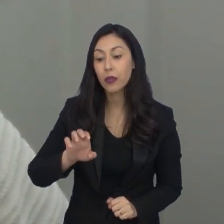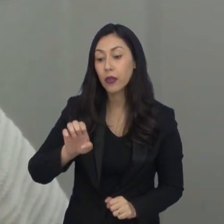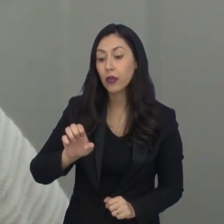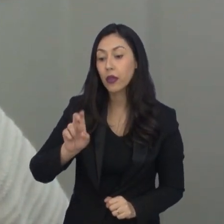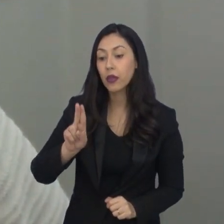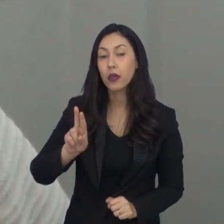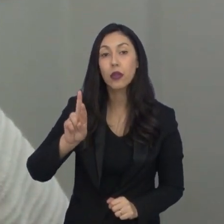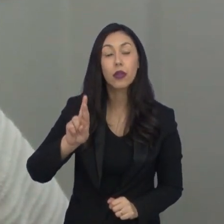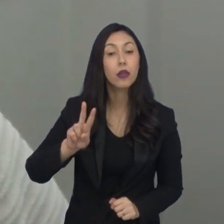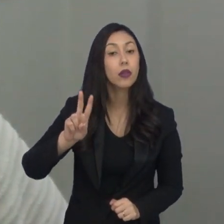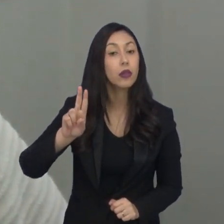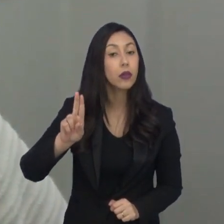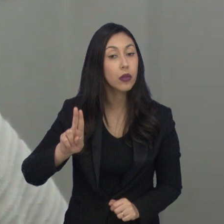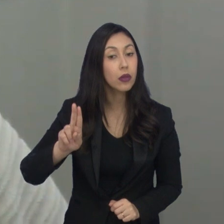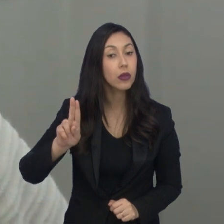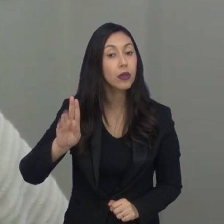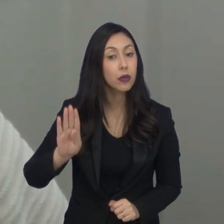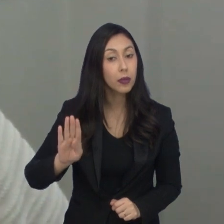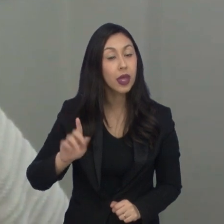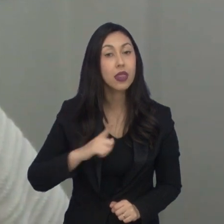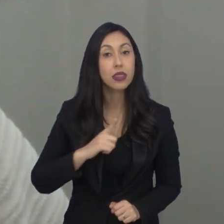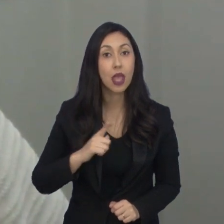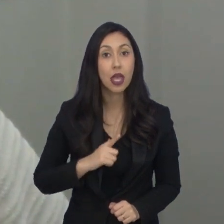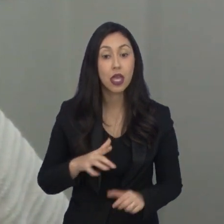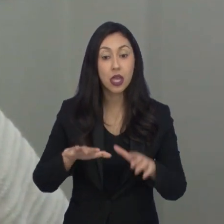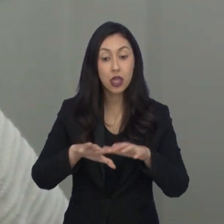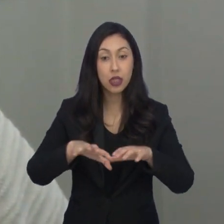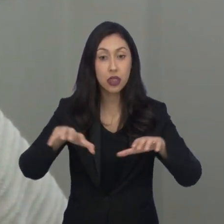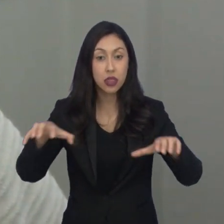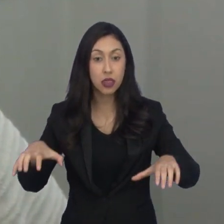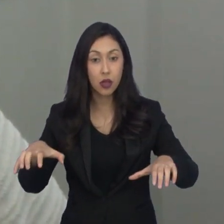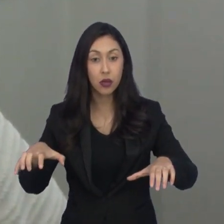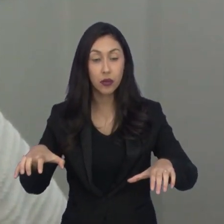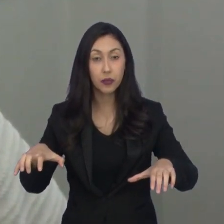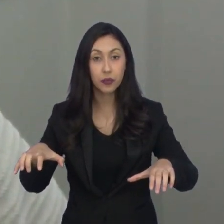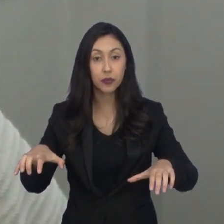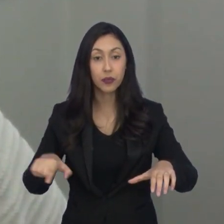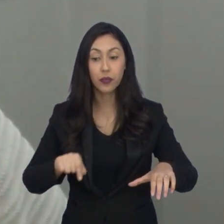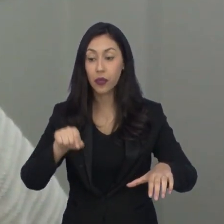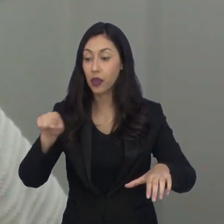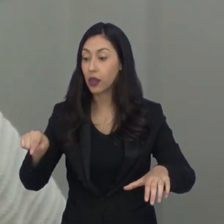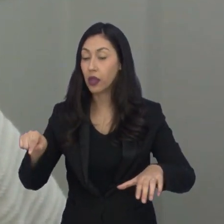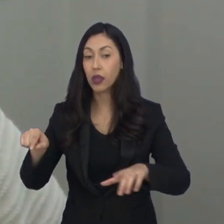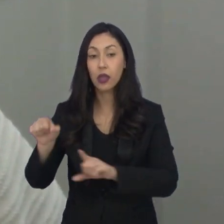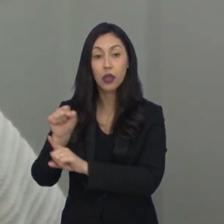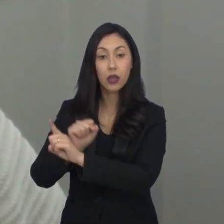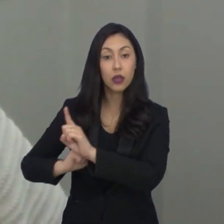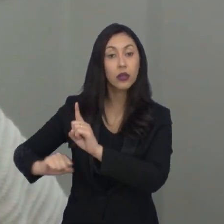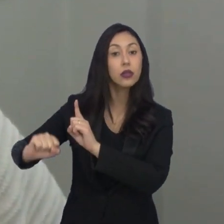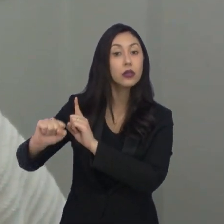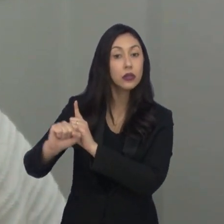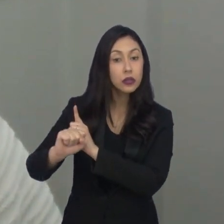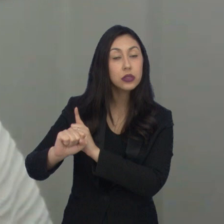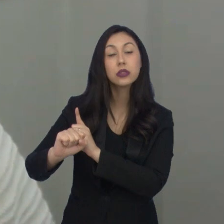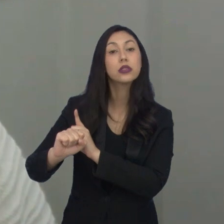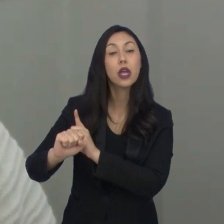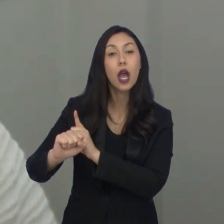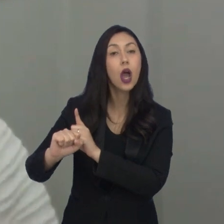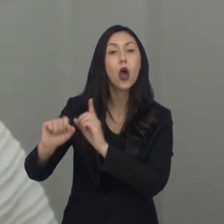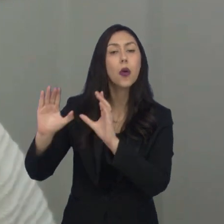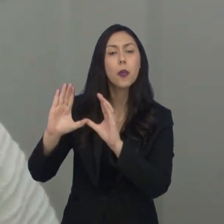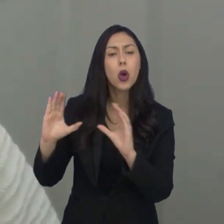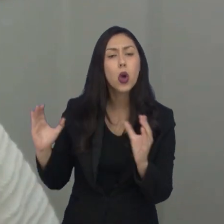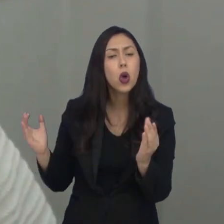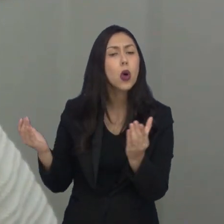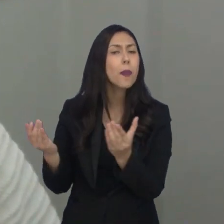em REURB-S e REURB-E. A REURB-S é social para essas comunidades, para